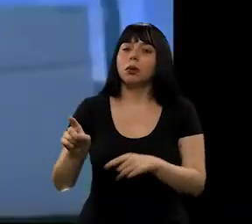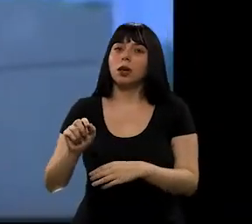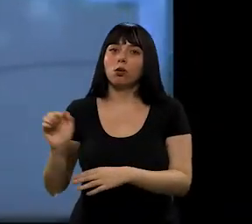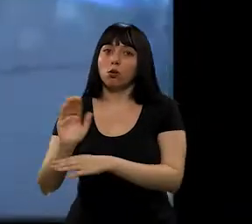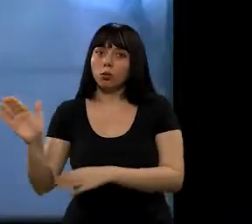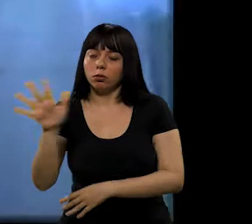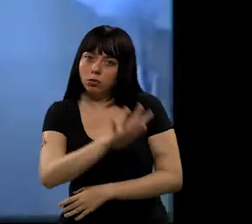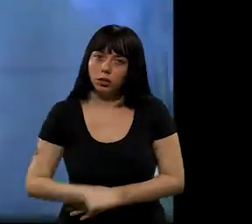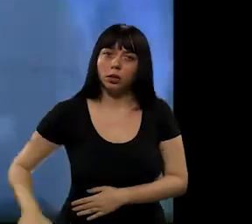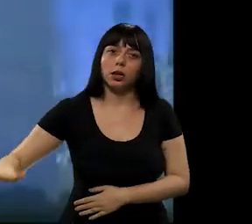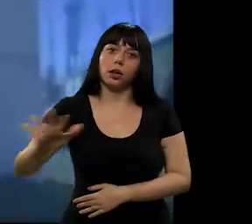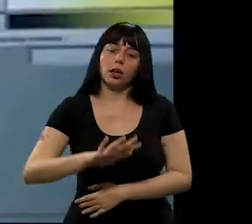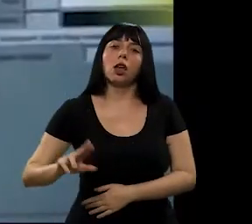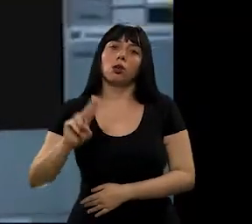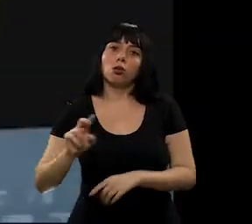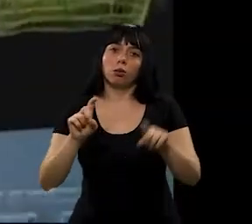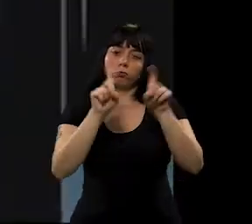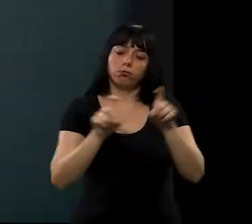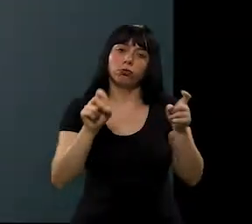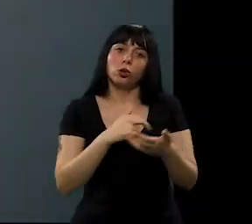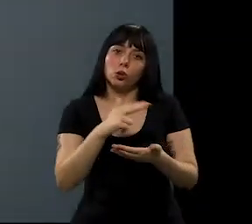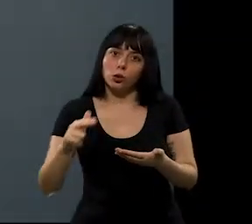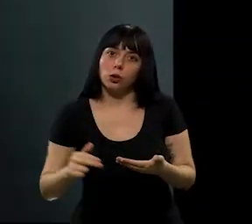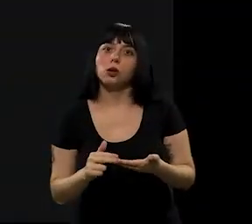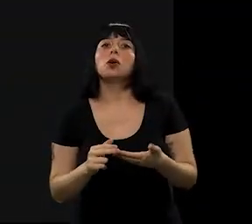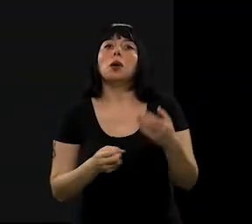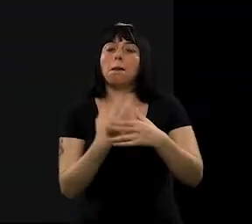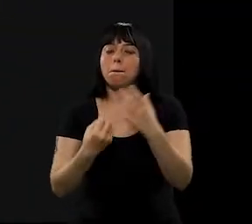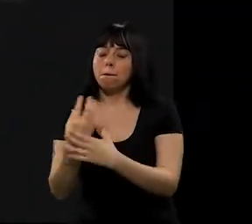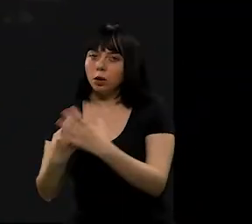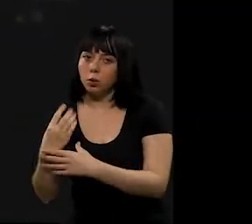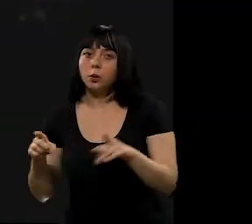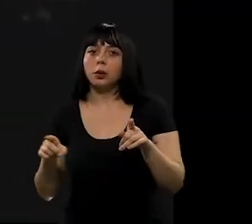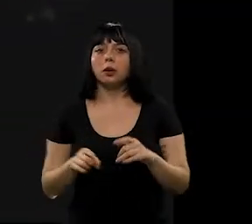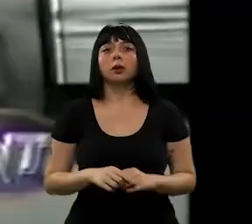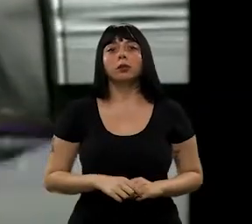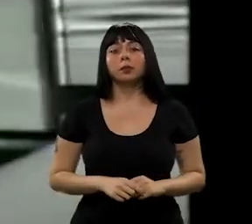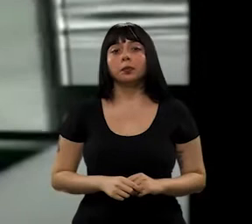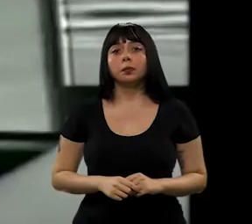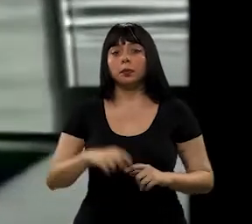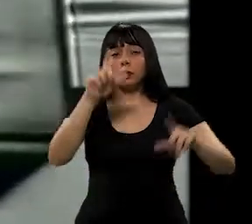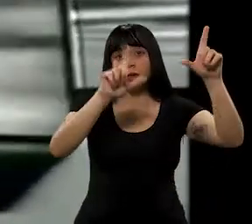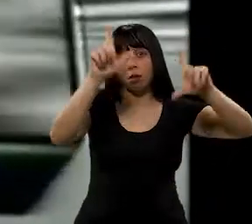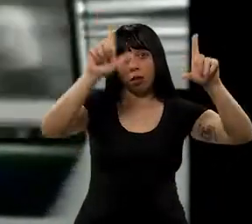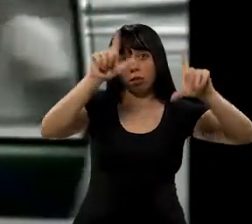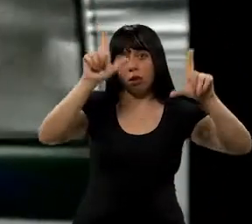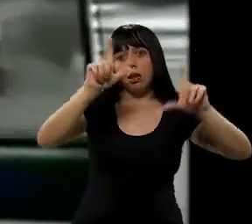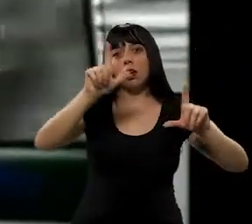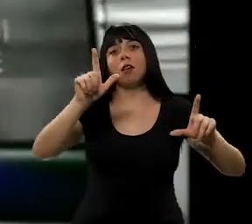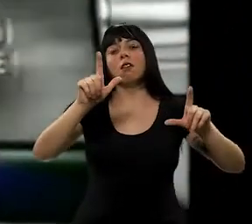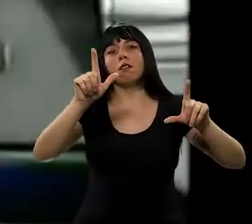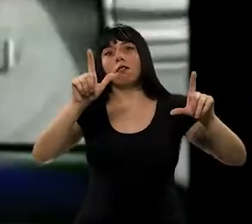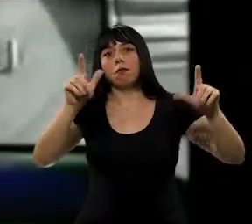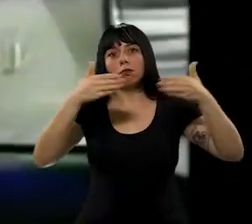mais da computação para criar universos fantásticos e novas formas de se contar histórias. Na telinha, contudo, há um espaço